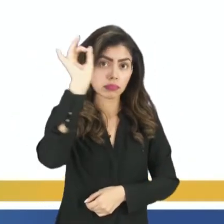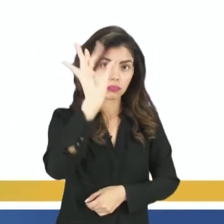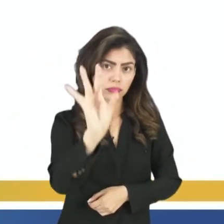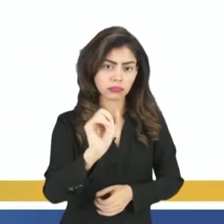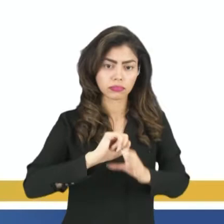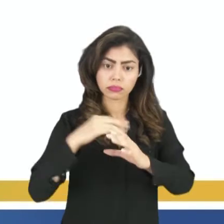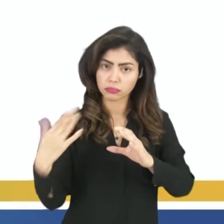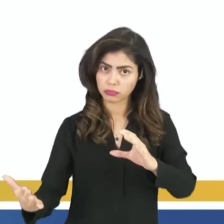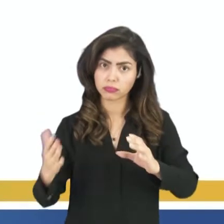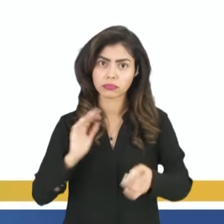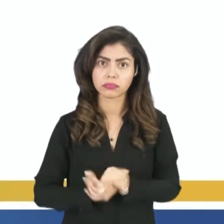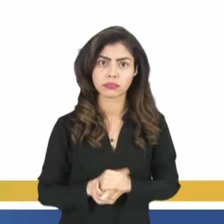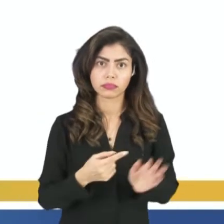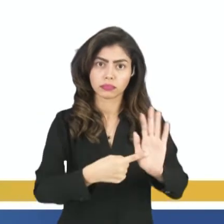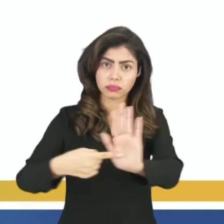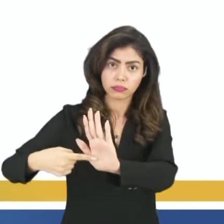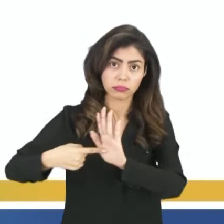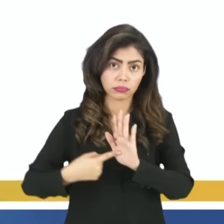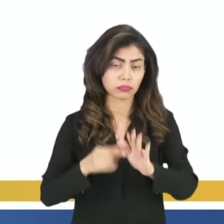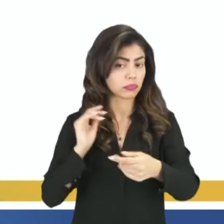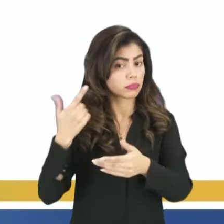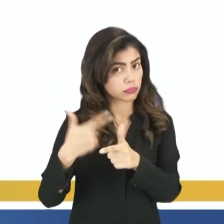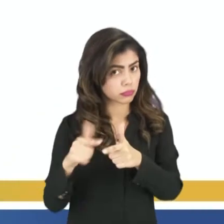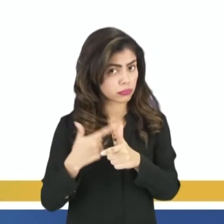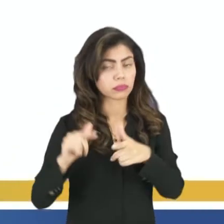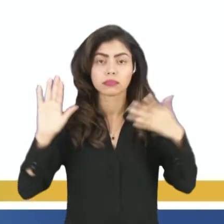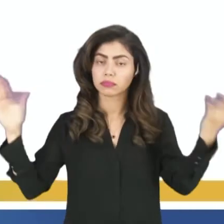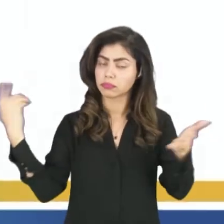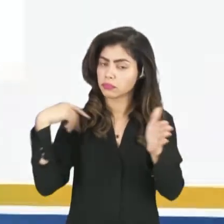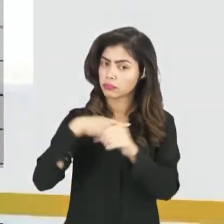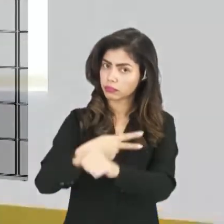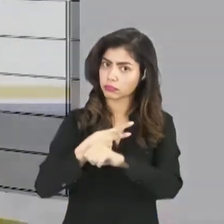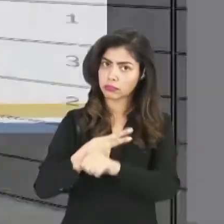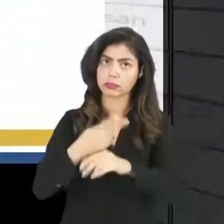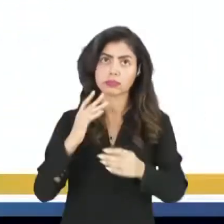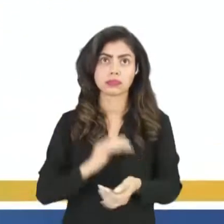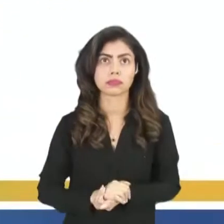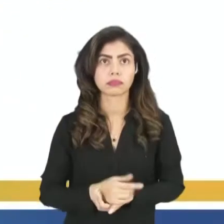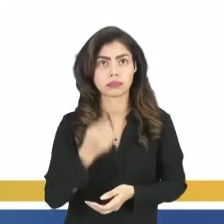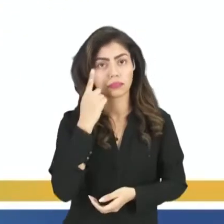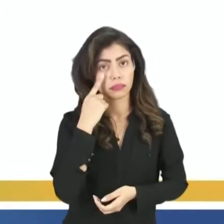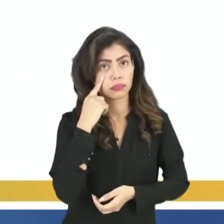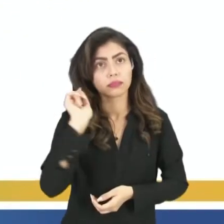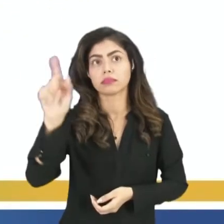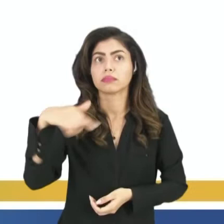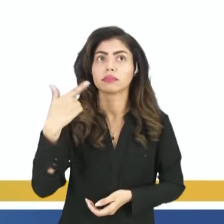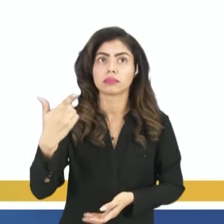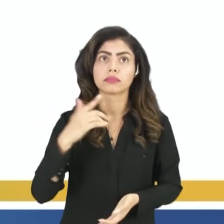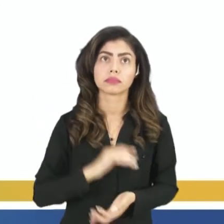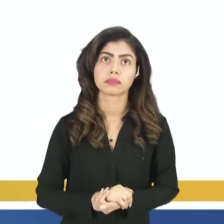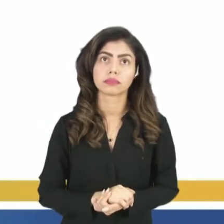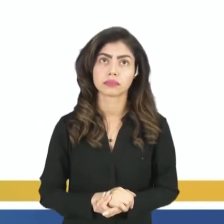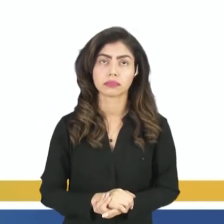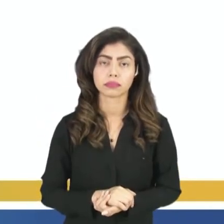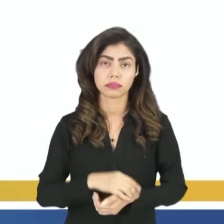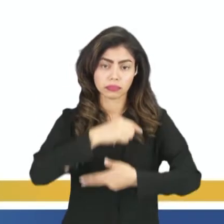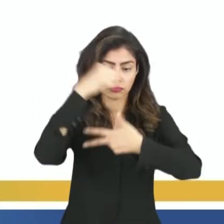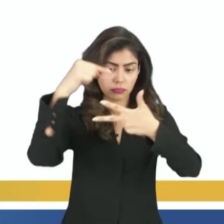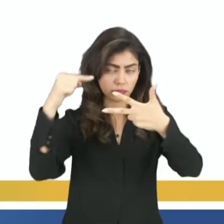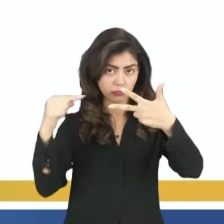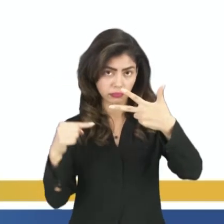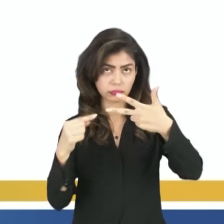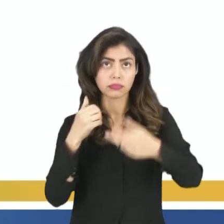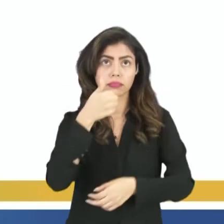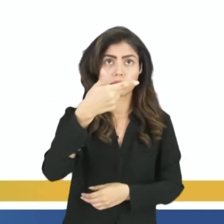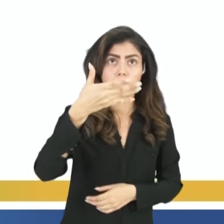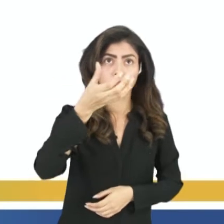cada característica apresentada no problema ou na pesquisa. Vamos para uma próxima situação, uma questão do Enem